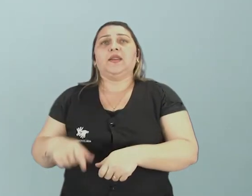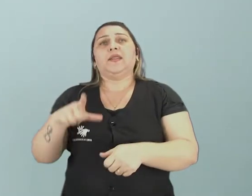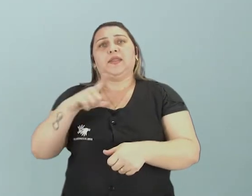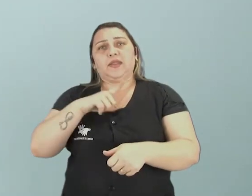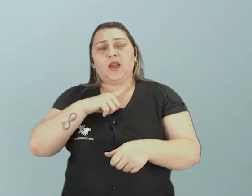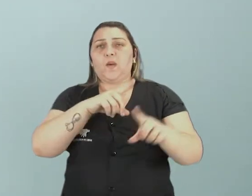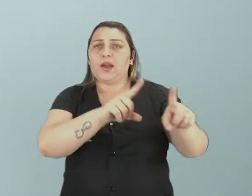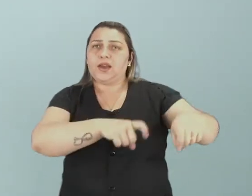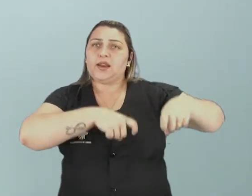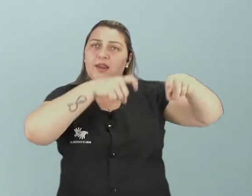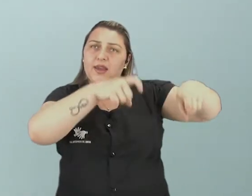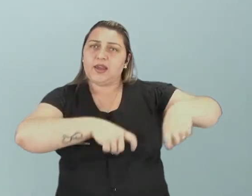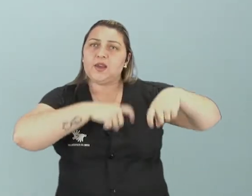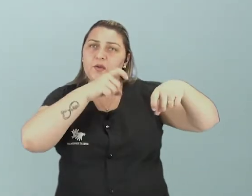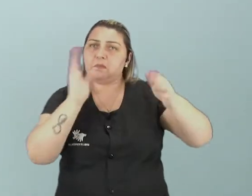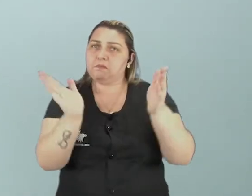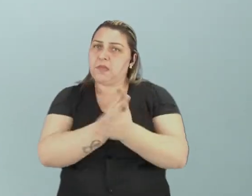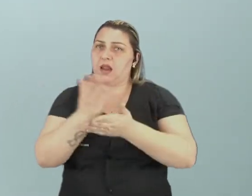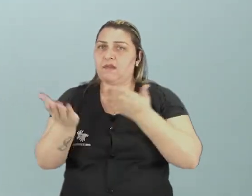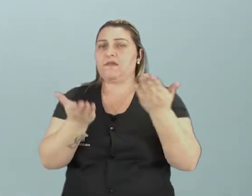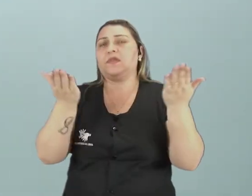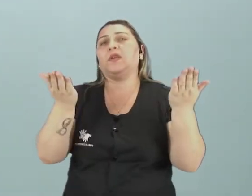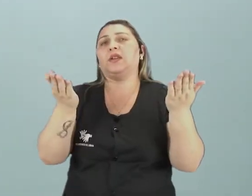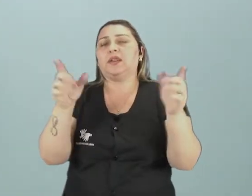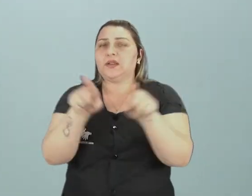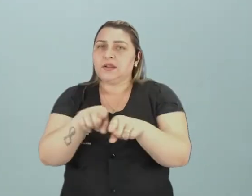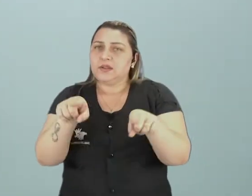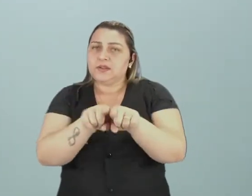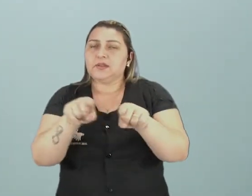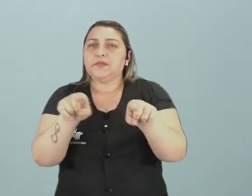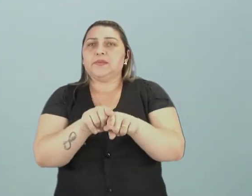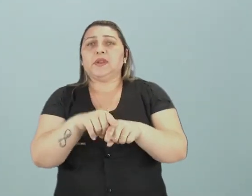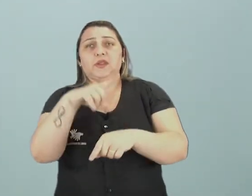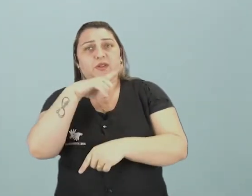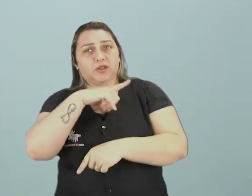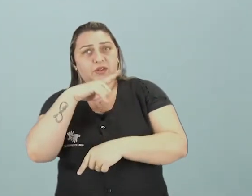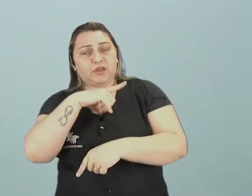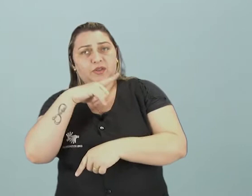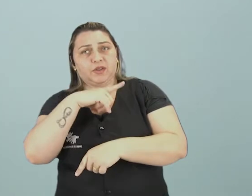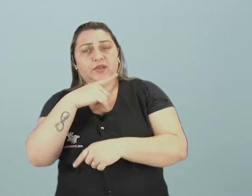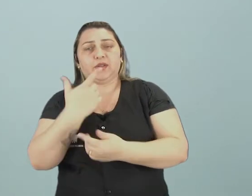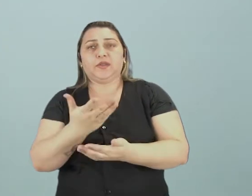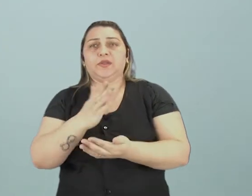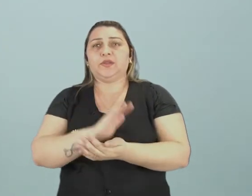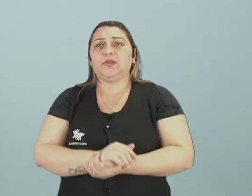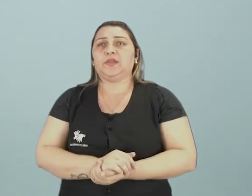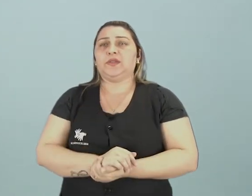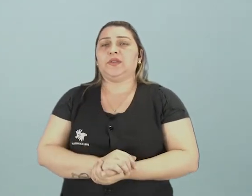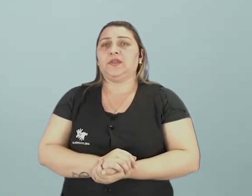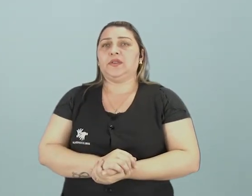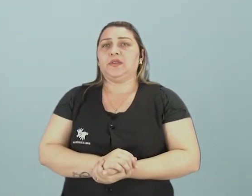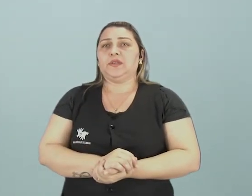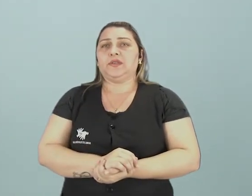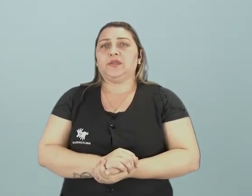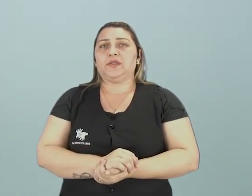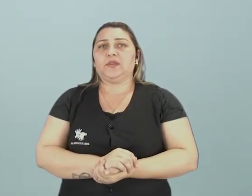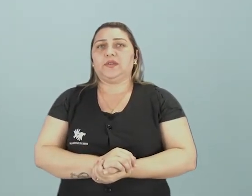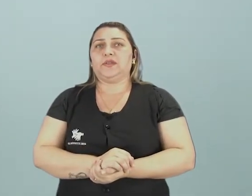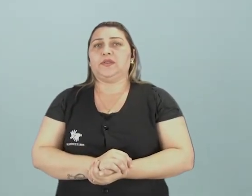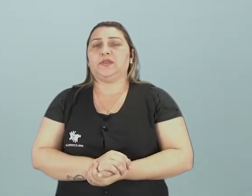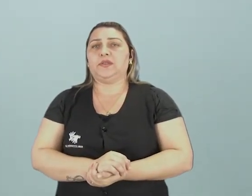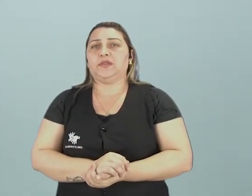uma agricultura notável. Eles também tinham uma questão da sofisticação, eles